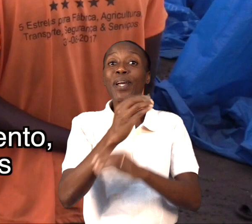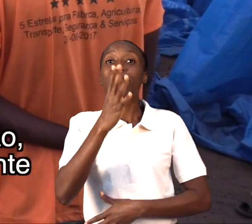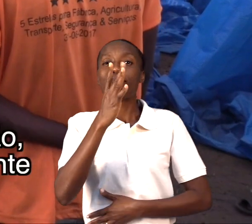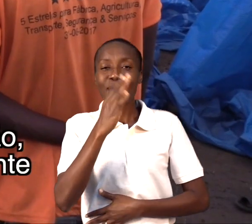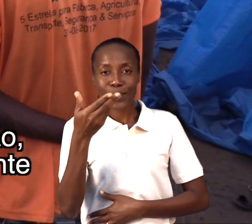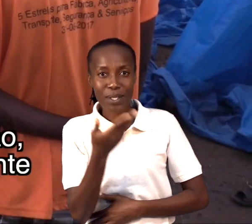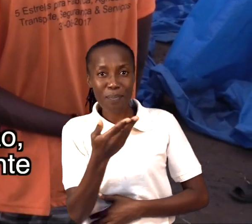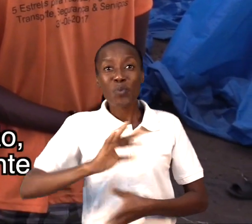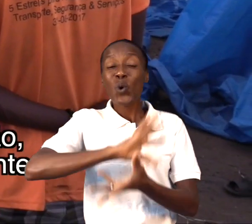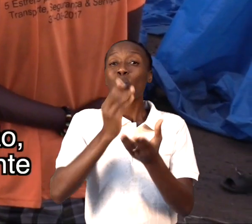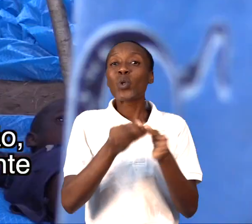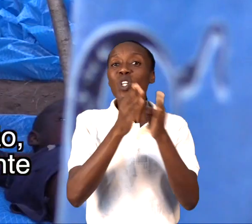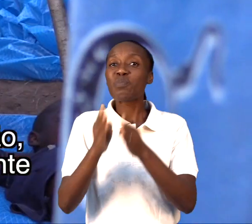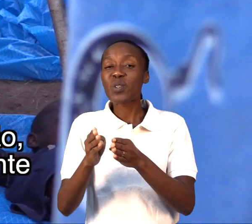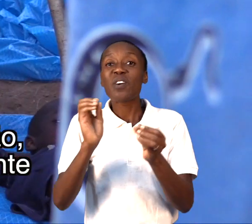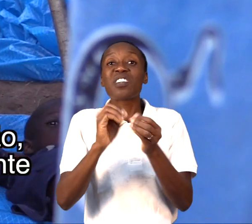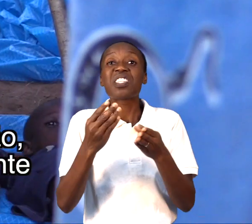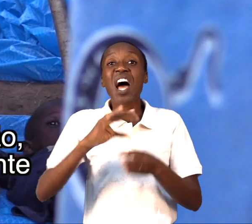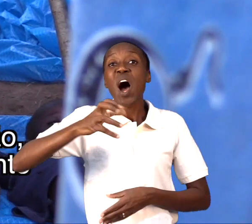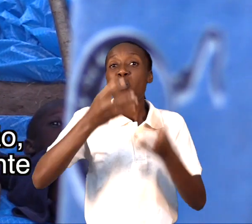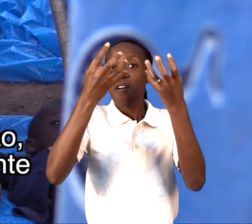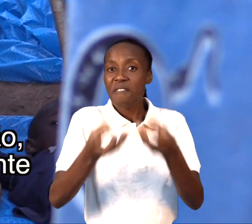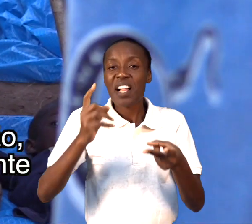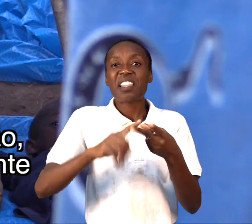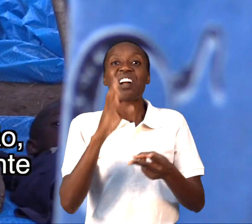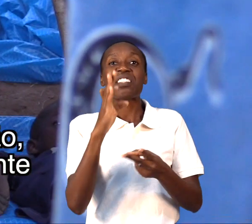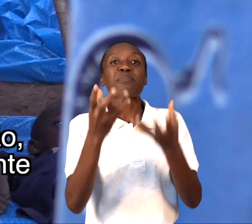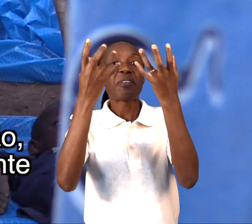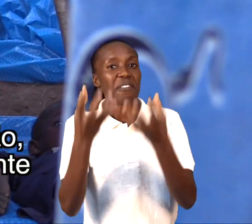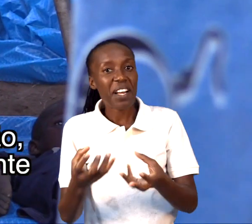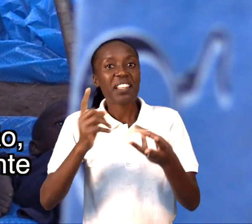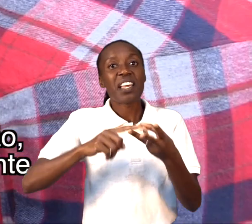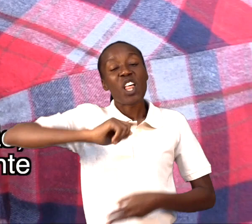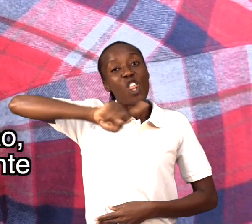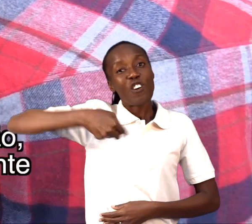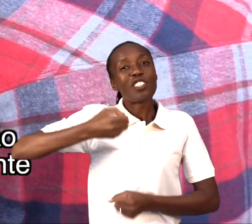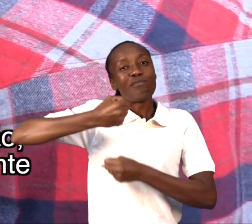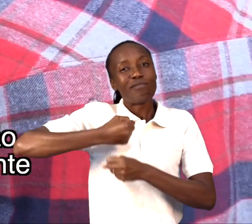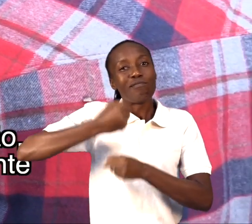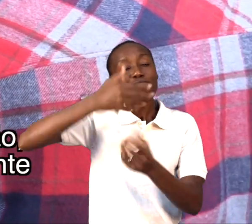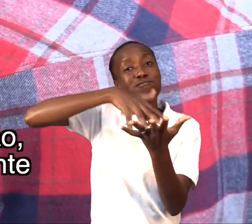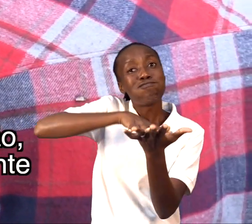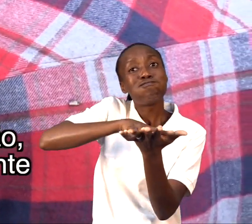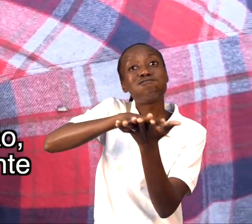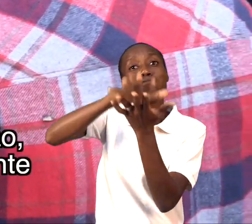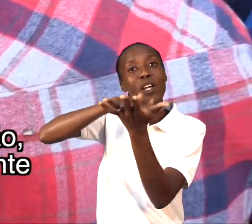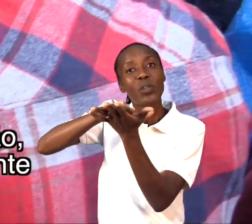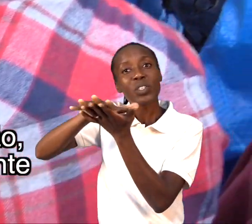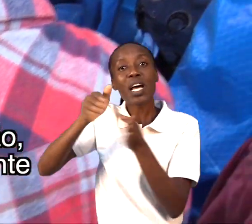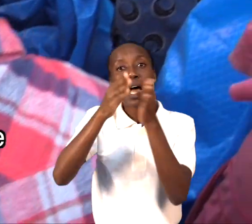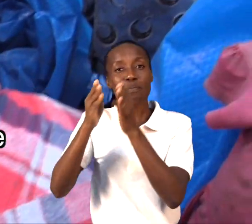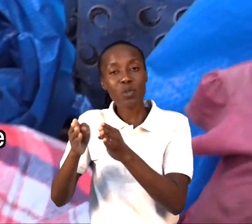a higiene não é aquela desejada. Toda a gente não tem água, não tem latrinas. Então temos